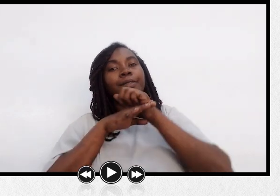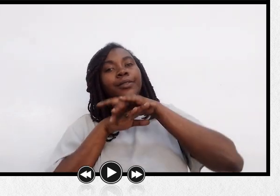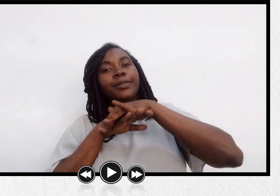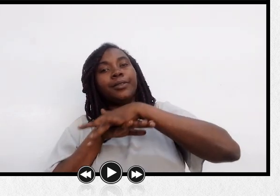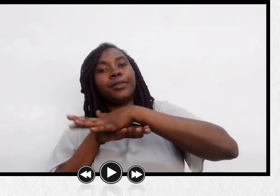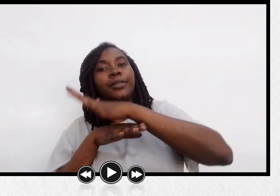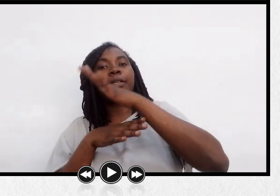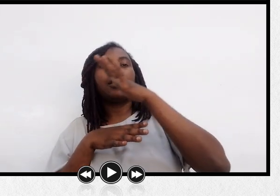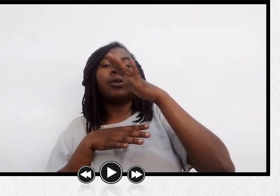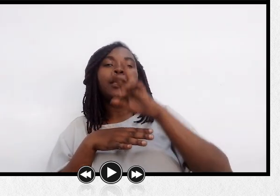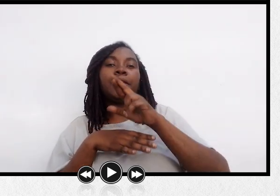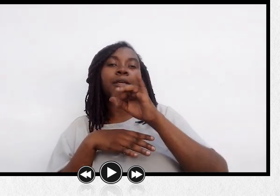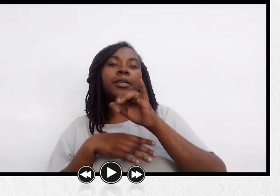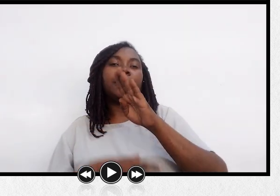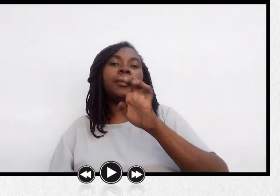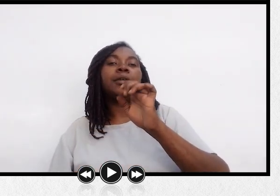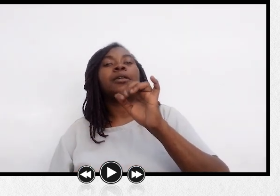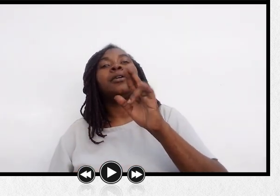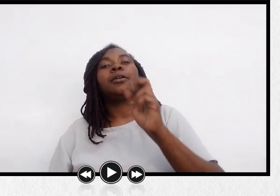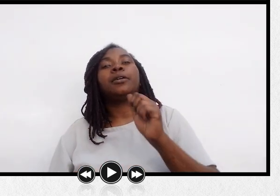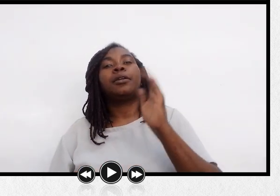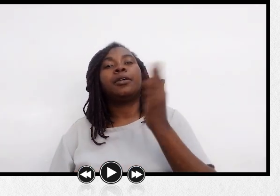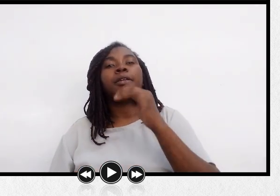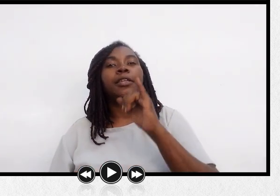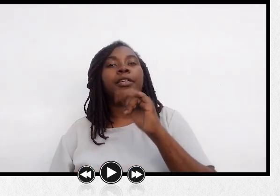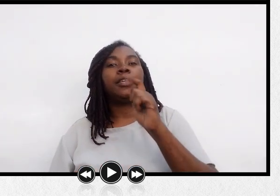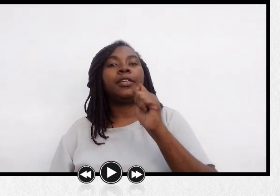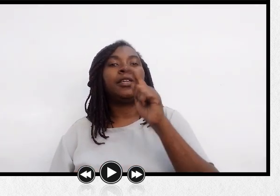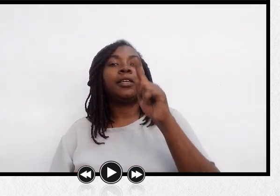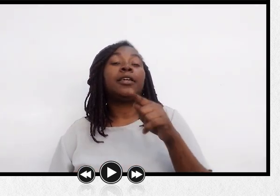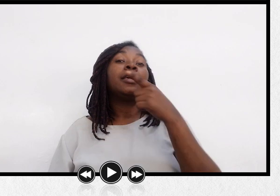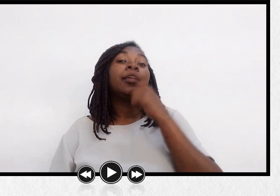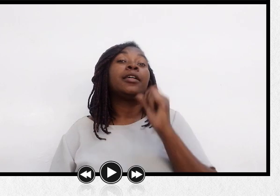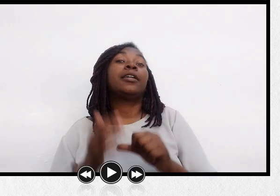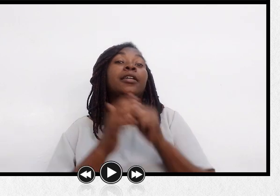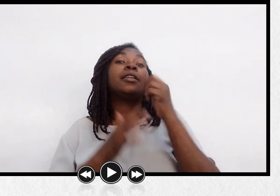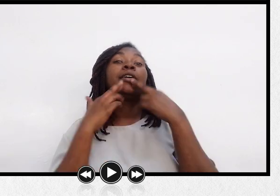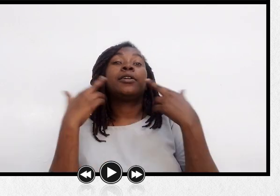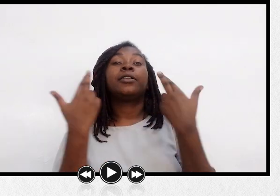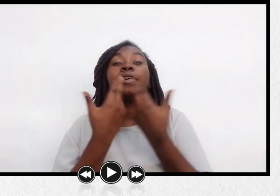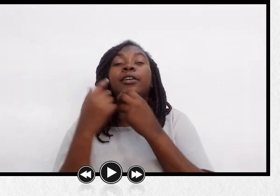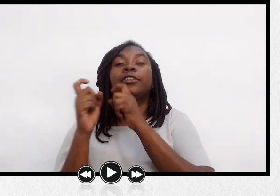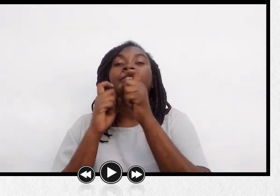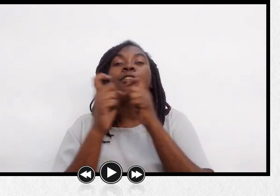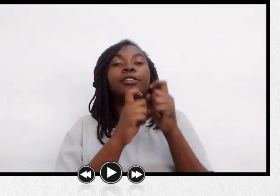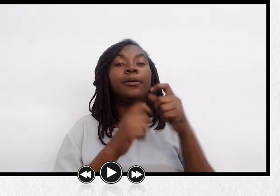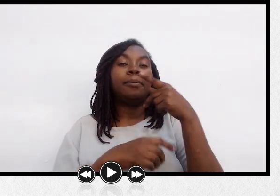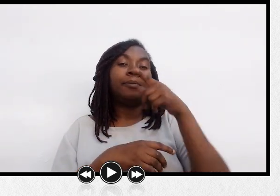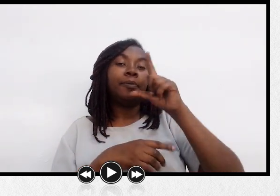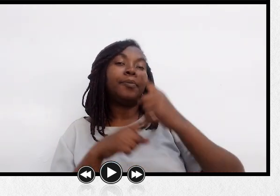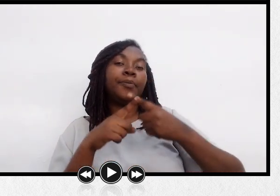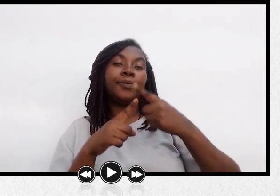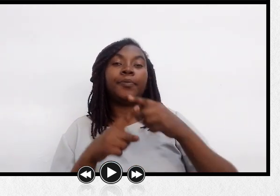Iguape. E ontem nós tivemos uma reunião desse grupo, a primeira reunião, para discutir a PL, porque o